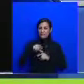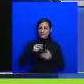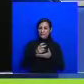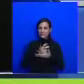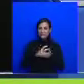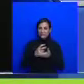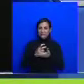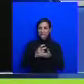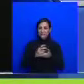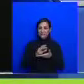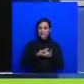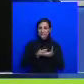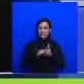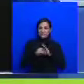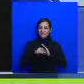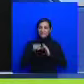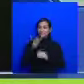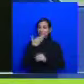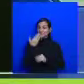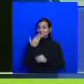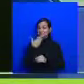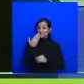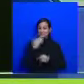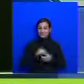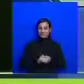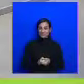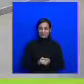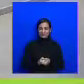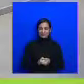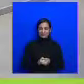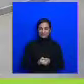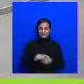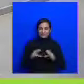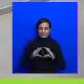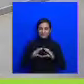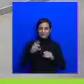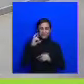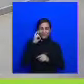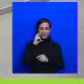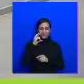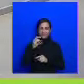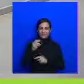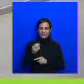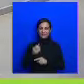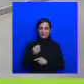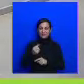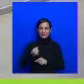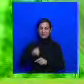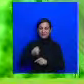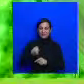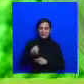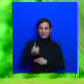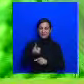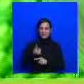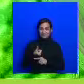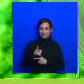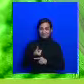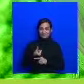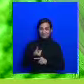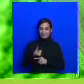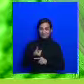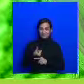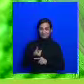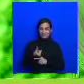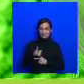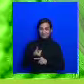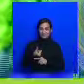da Quina e da Loto Fácil. Bola rosa, número 6,